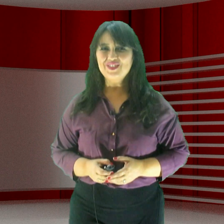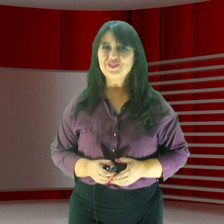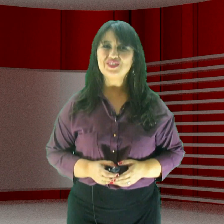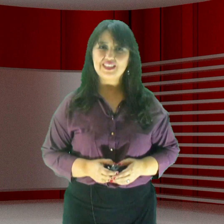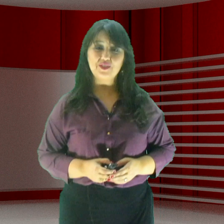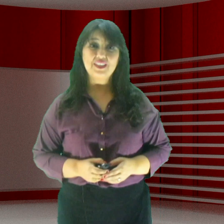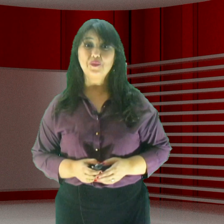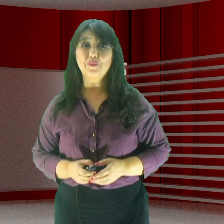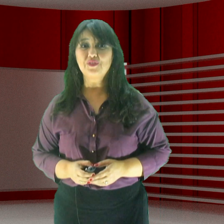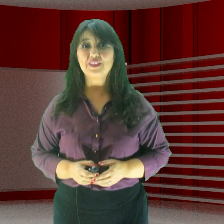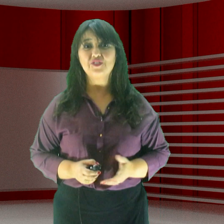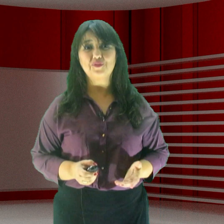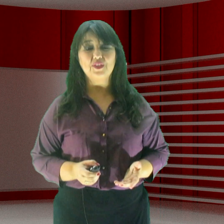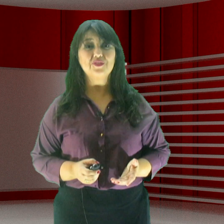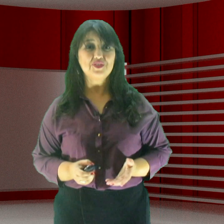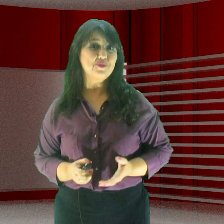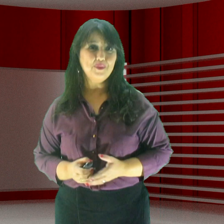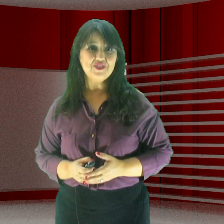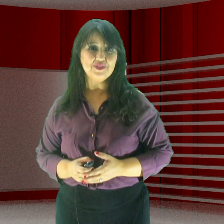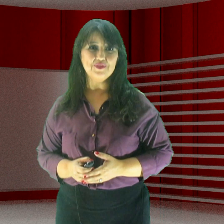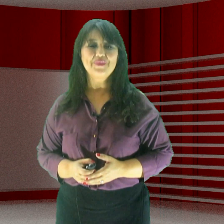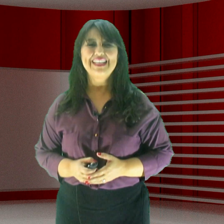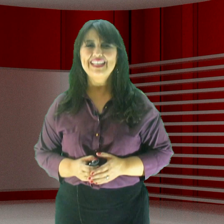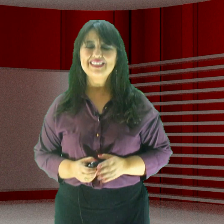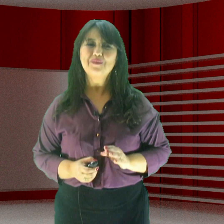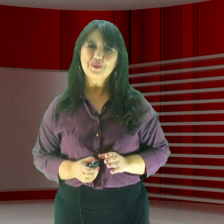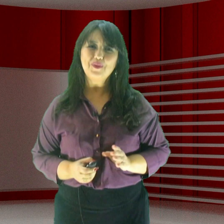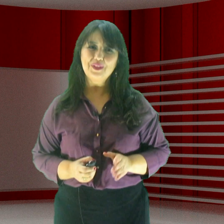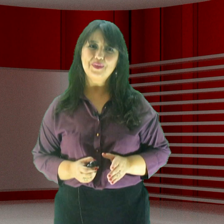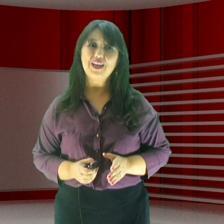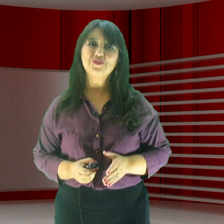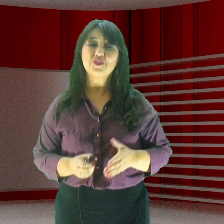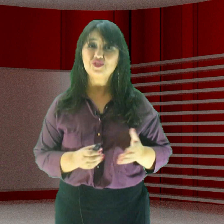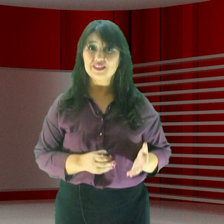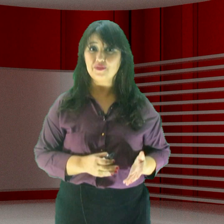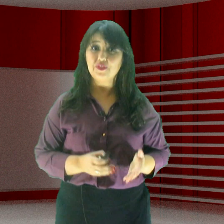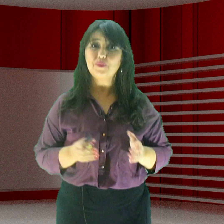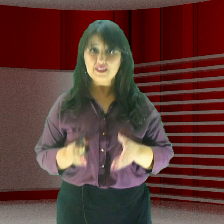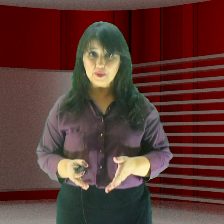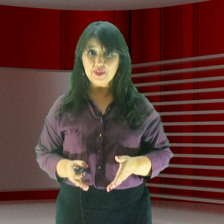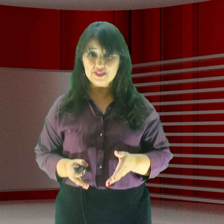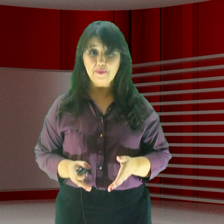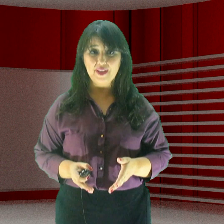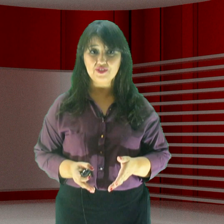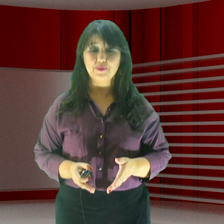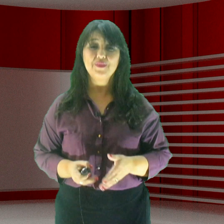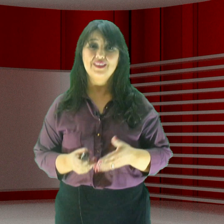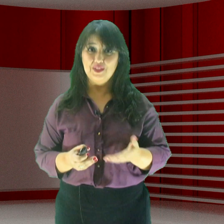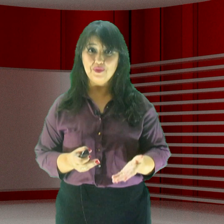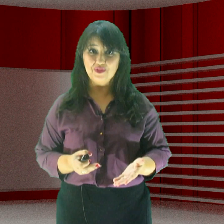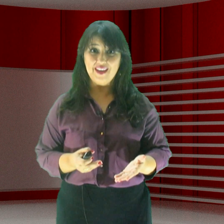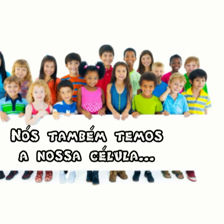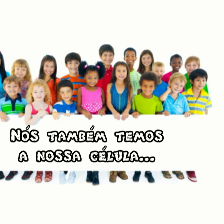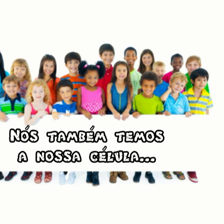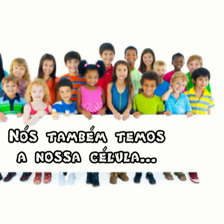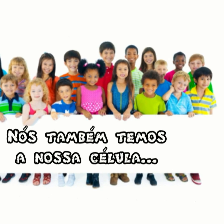O assunto célula não pode ficar de fora do nosso informativo. E é sempre bom lembrar os nossos desafios para esse primeiro semestre. Então